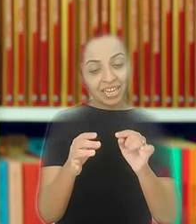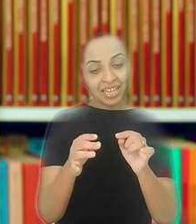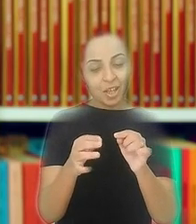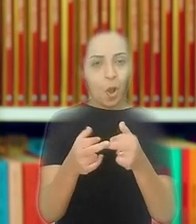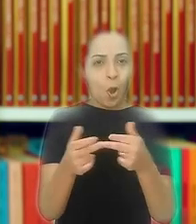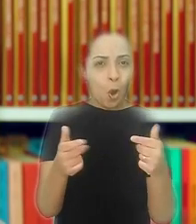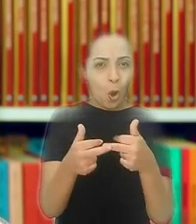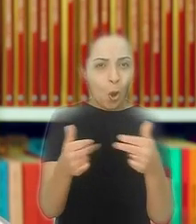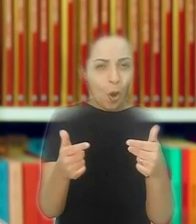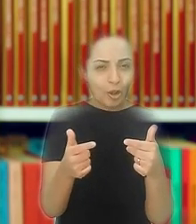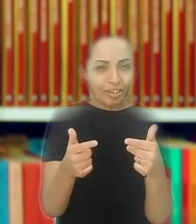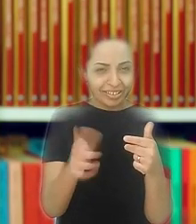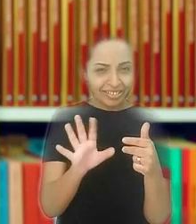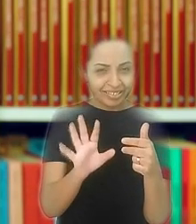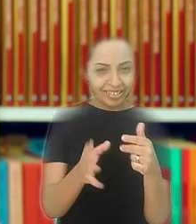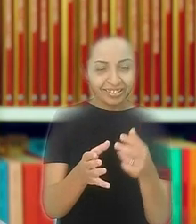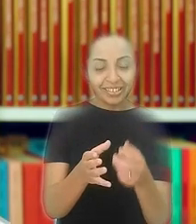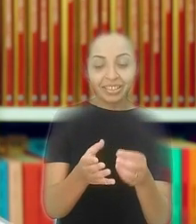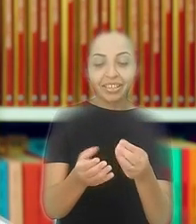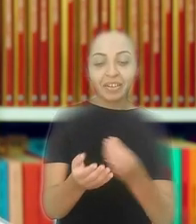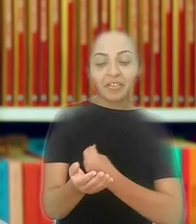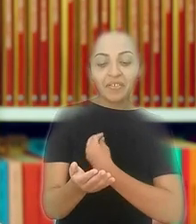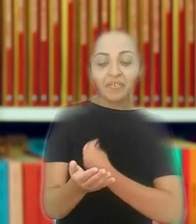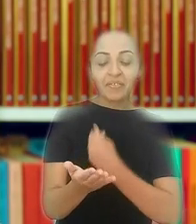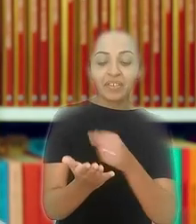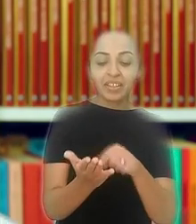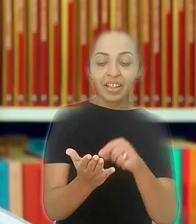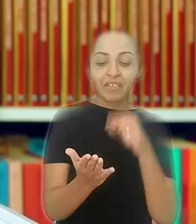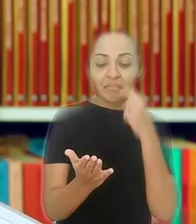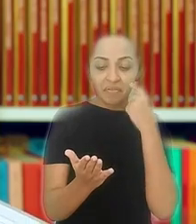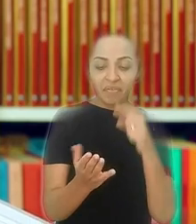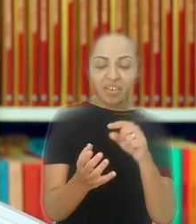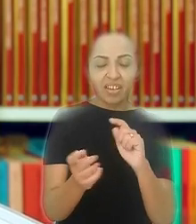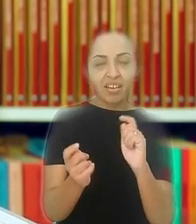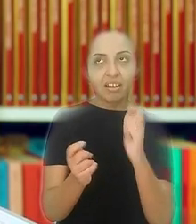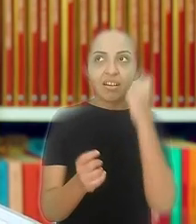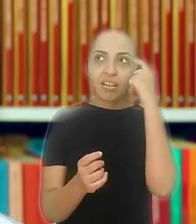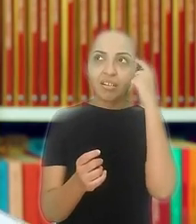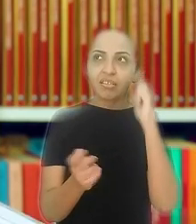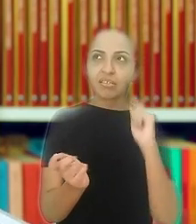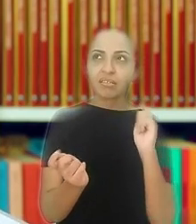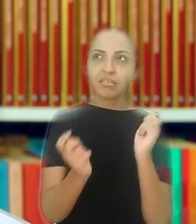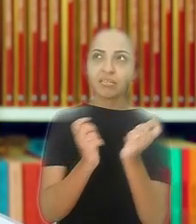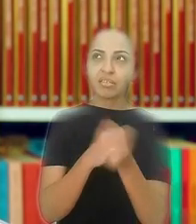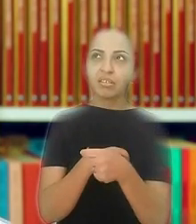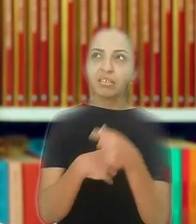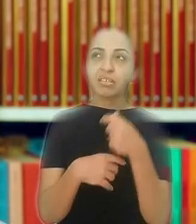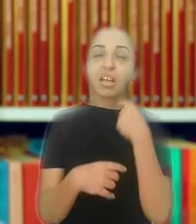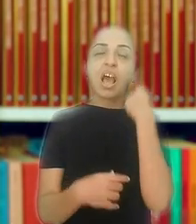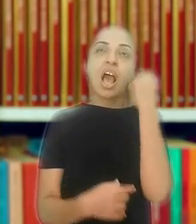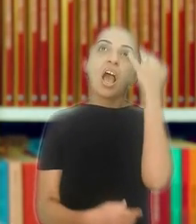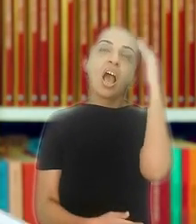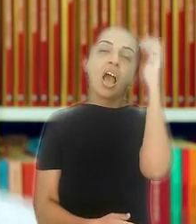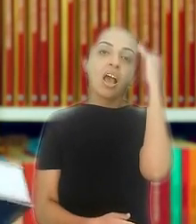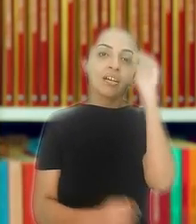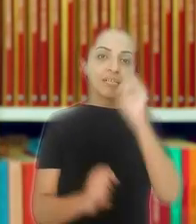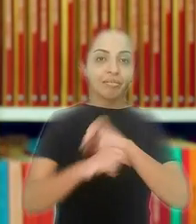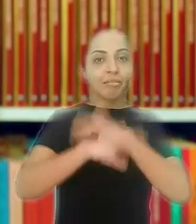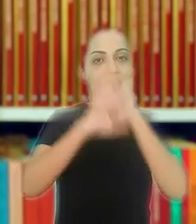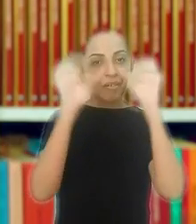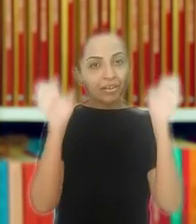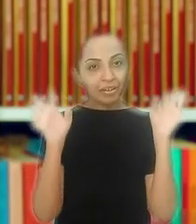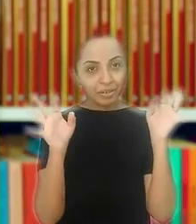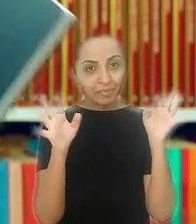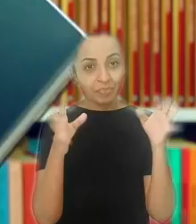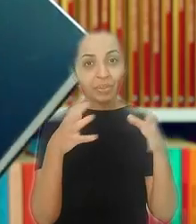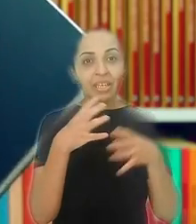que eles vão transmitindo mais uma característica bastante forte nessa